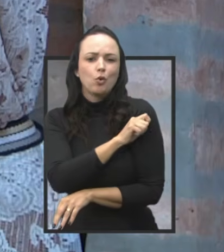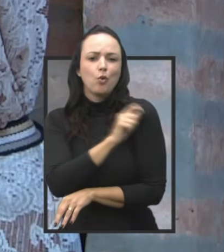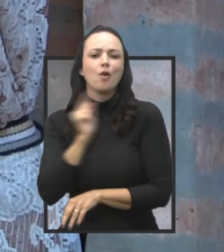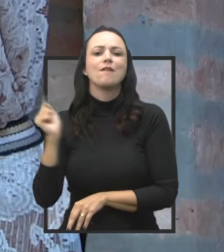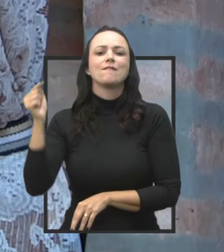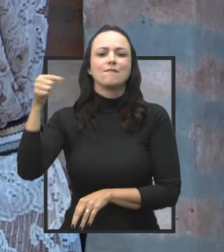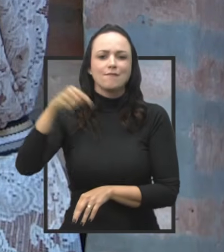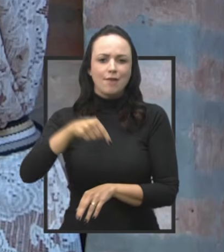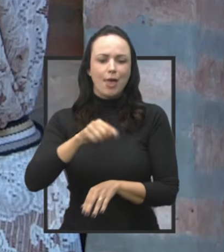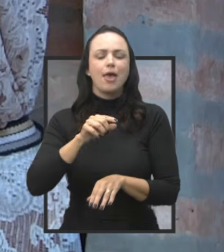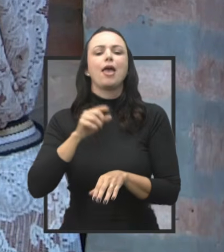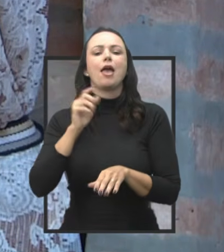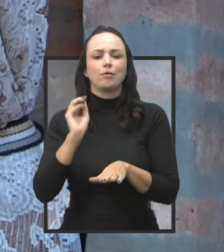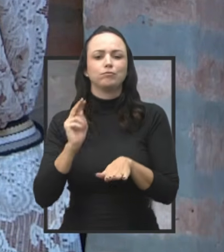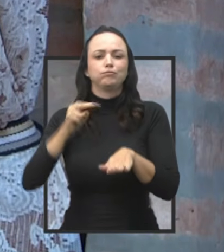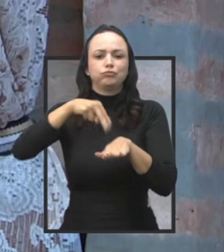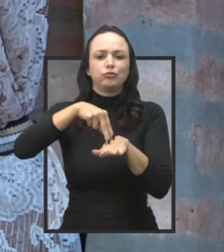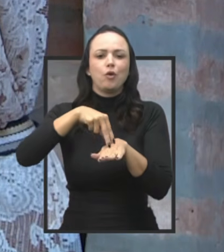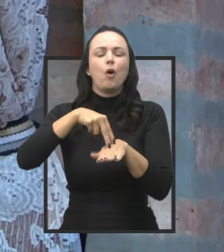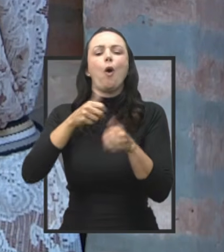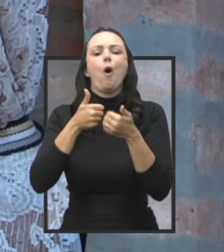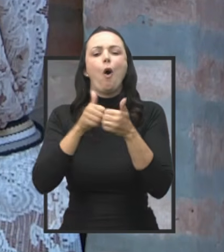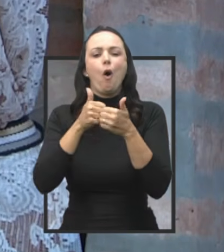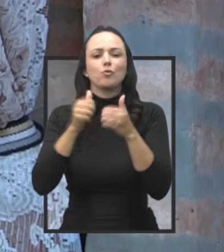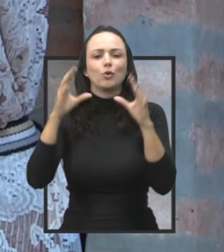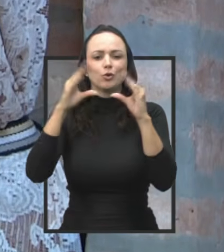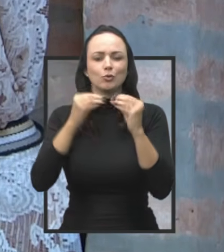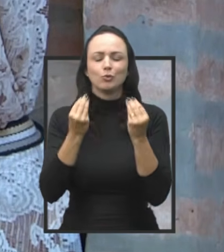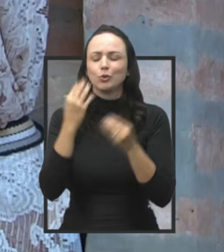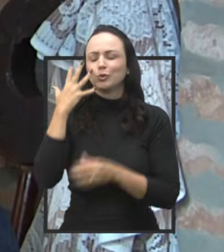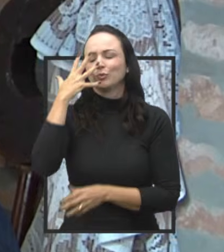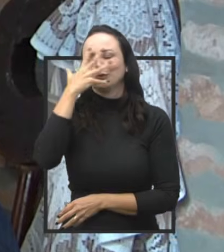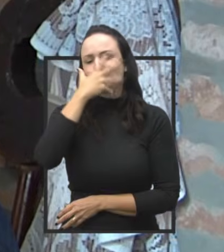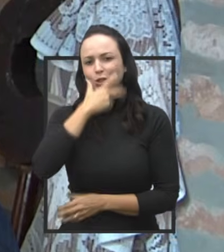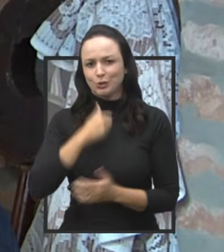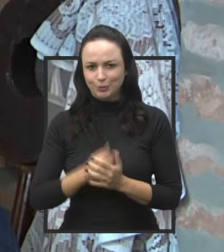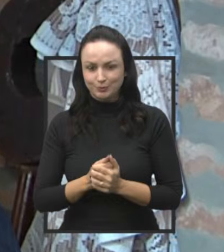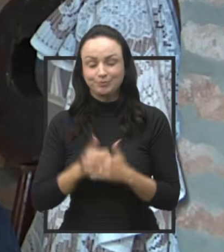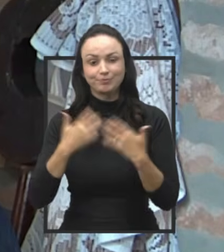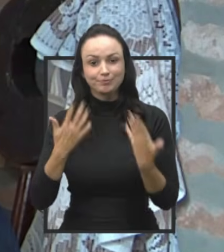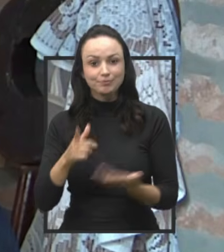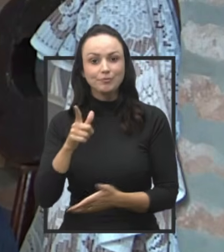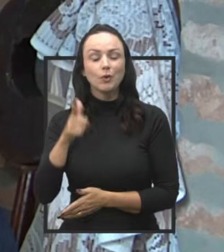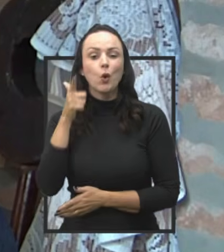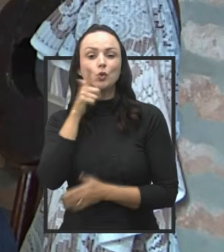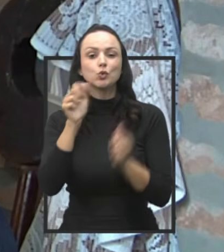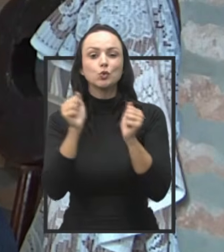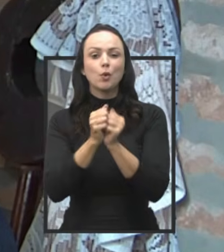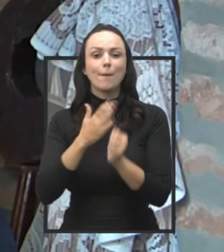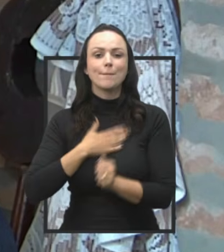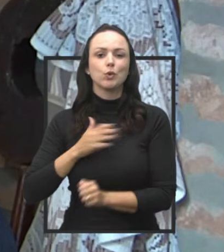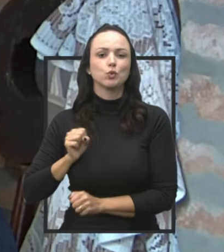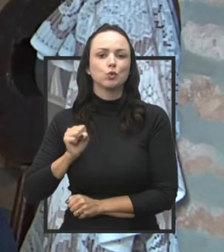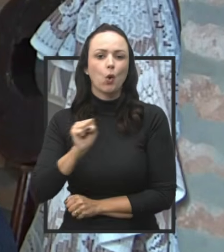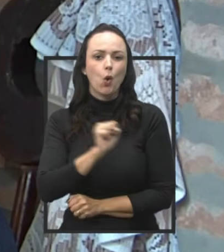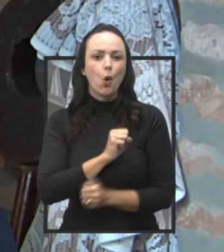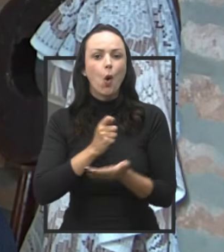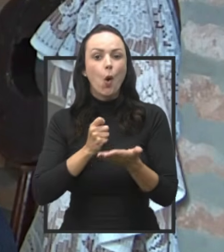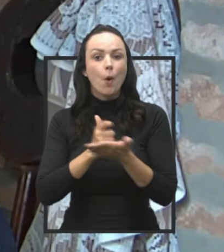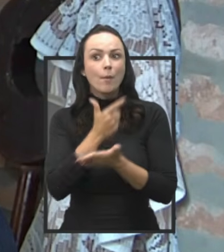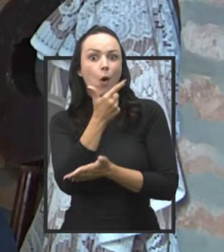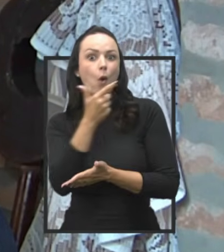todos vinham aqui pegar o ônibus de noite, era muito bonito. Aí ele conseguiu, junto com meu sogro, comprar